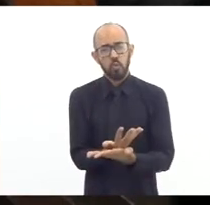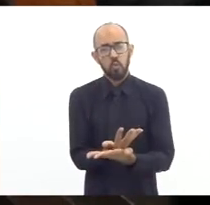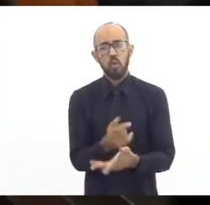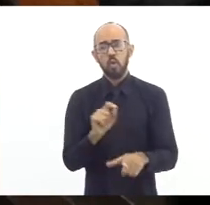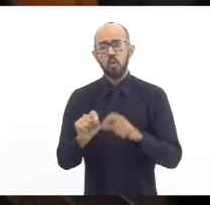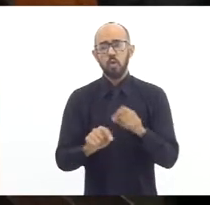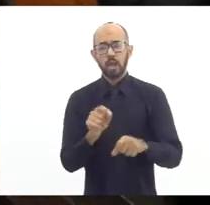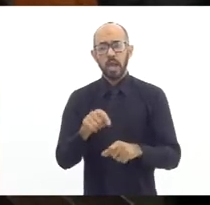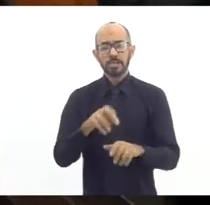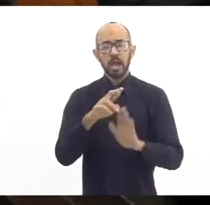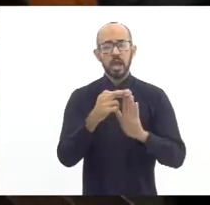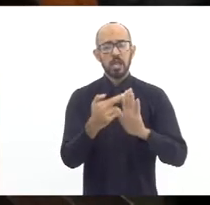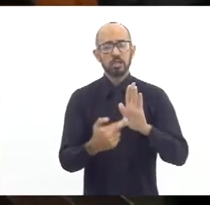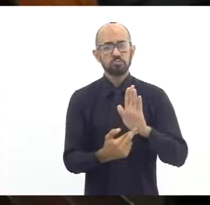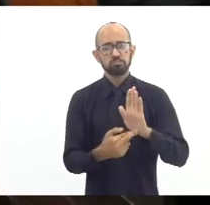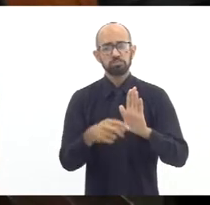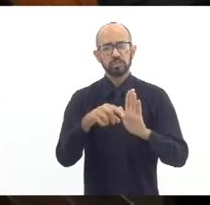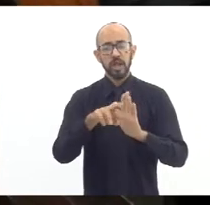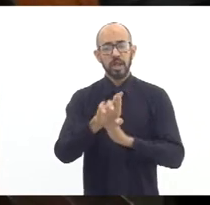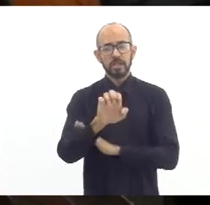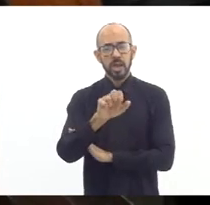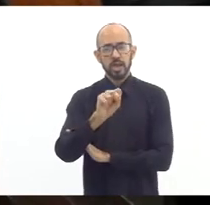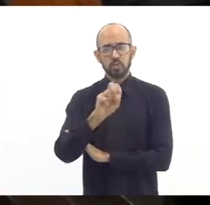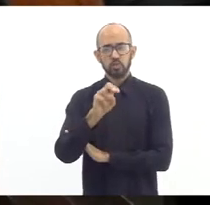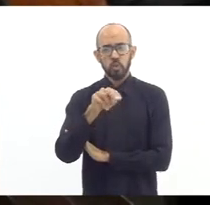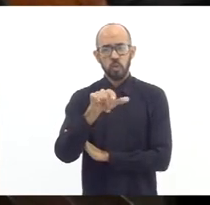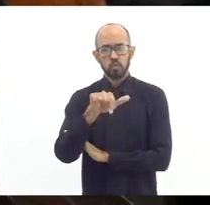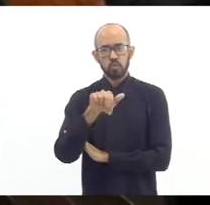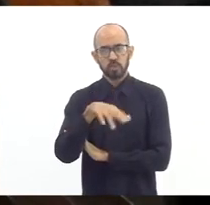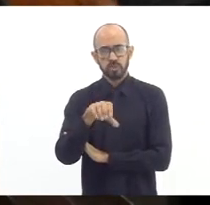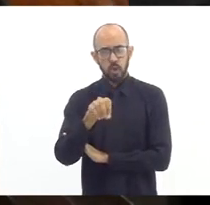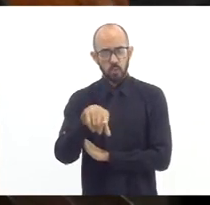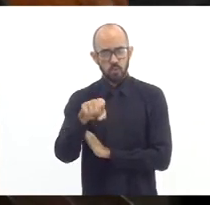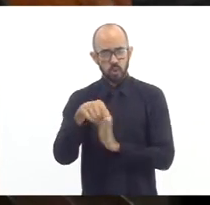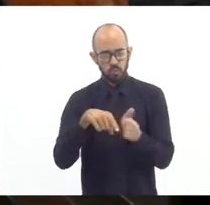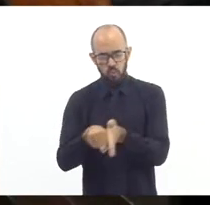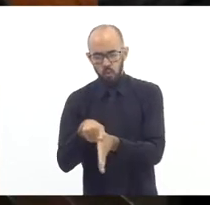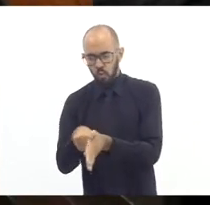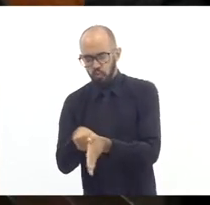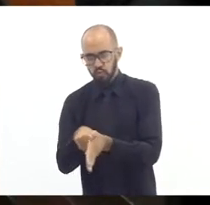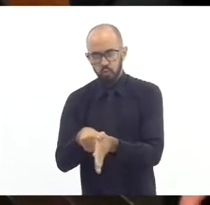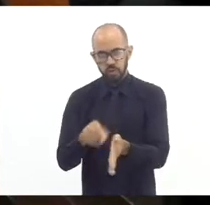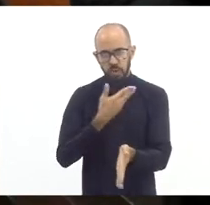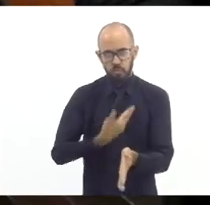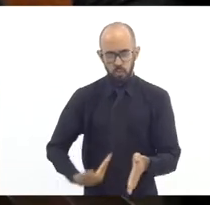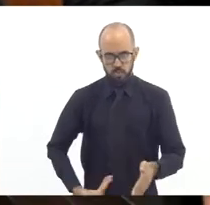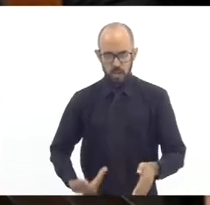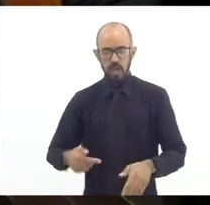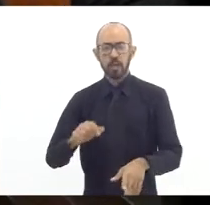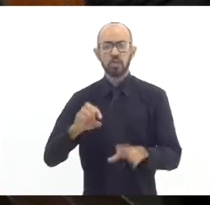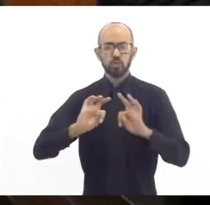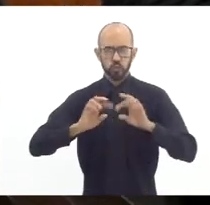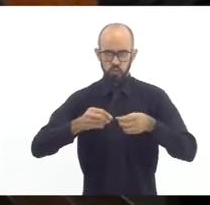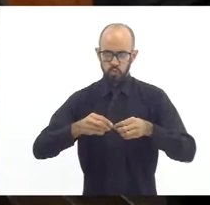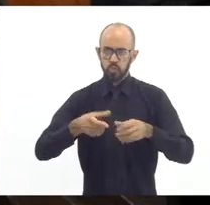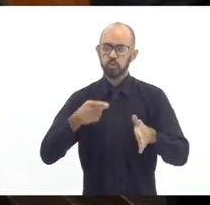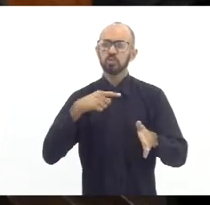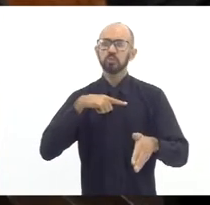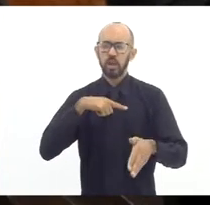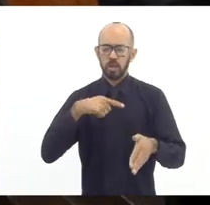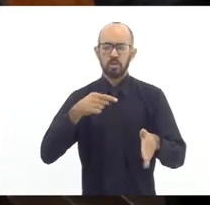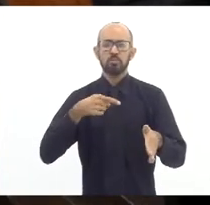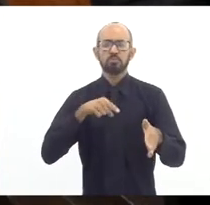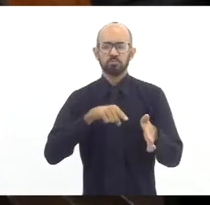que essa resolução ela foi objeto de consulta pública. Todas as resoluções aprovadas por este conselho elas são colocadas em consulta